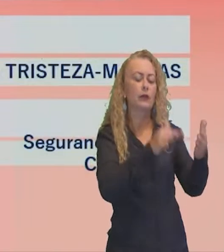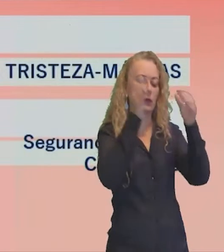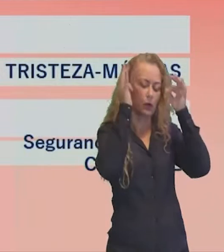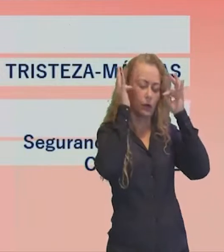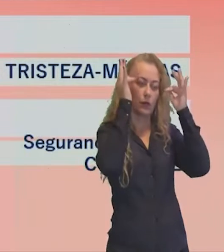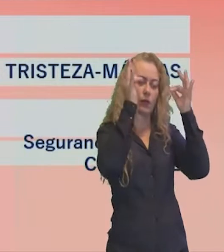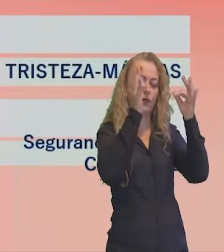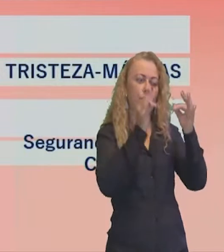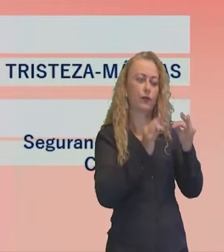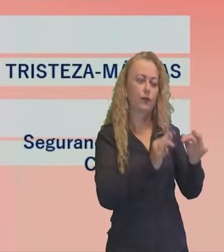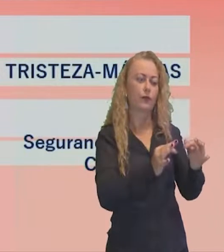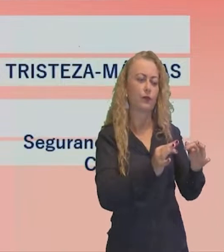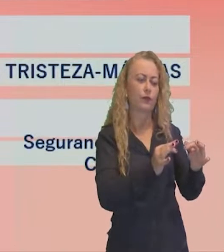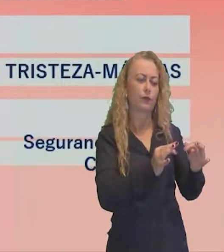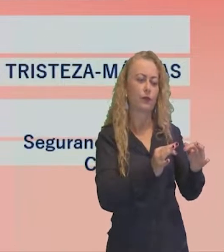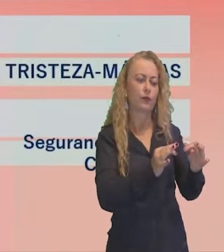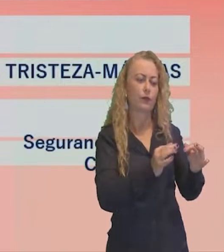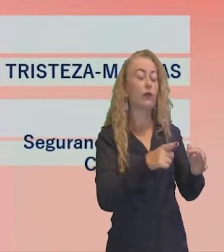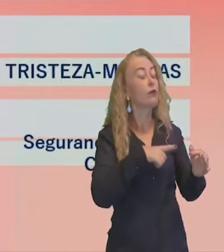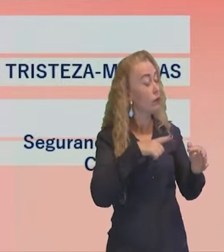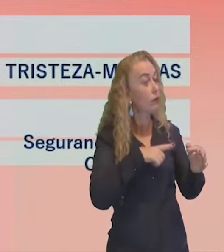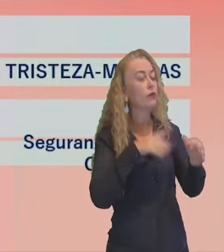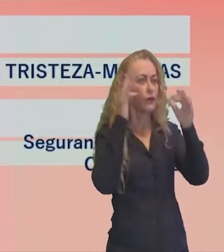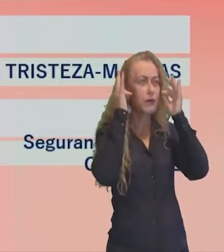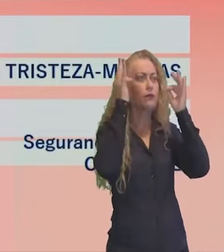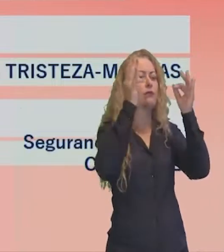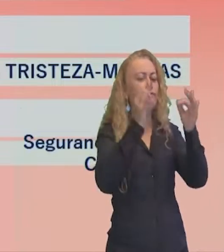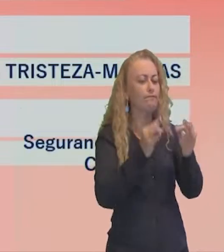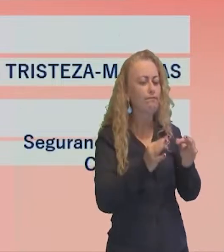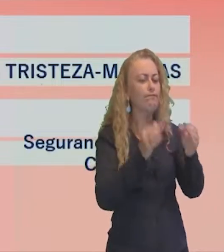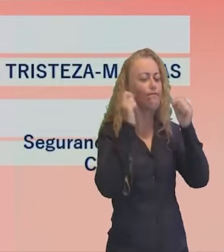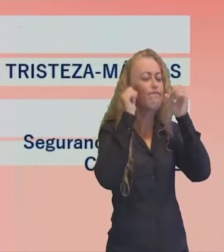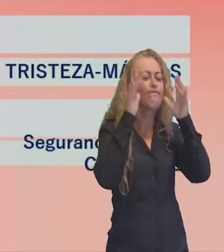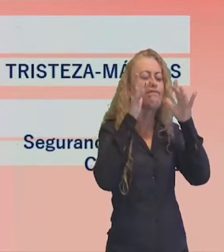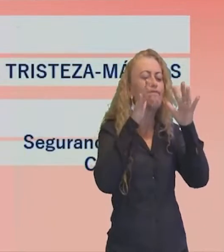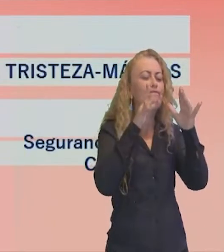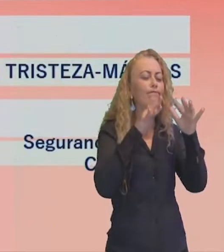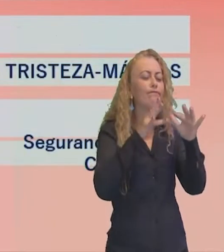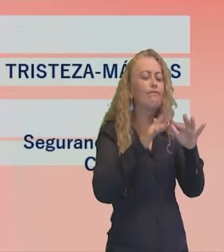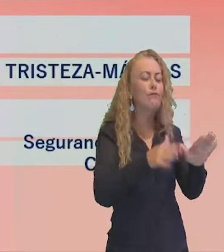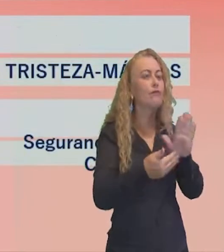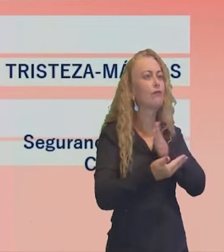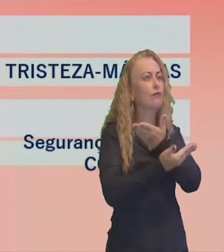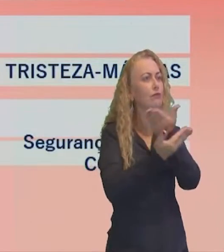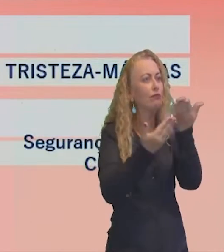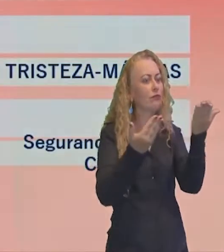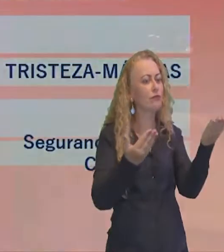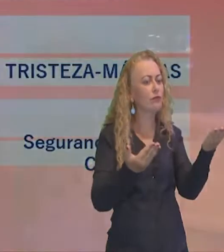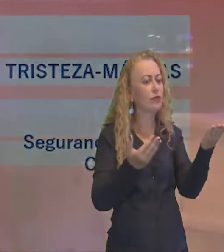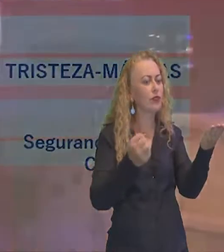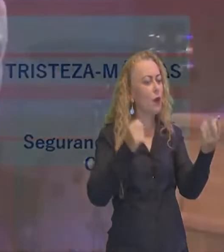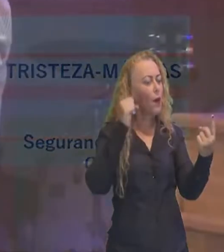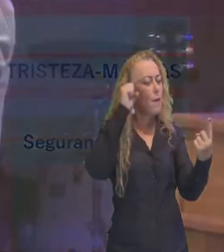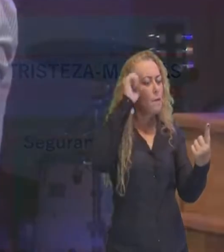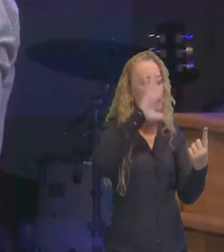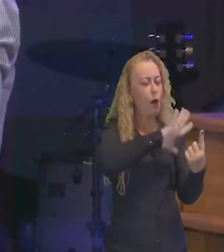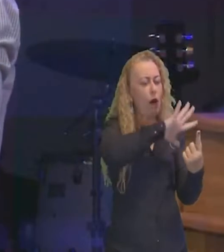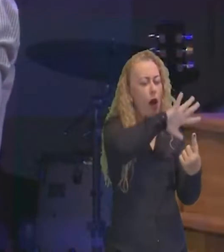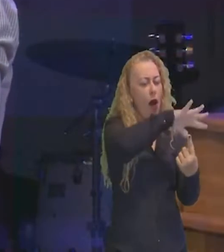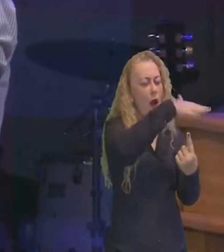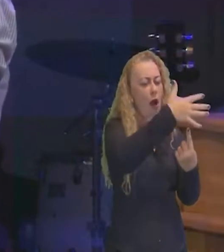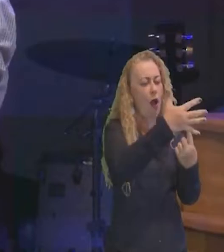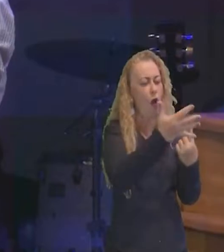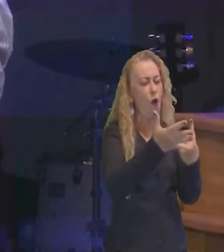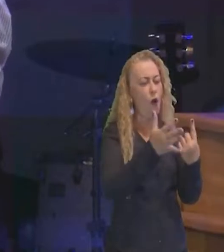a bênção de ser fiel. Irmãos, há bênçãos na fidelidade, cobertura espiritual de Deus